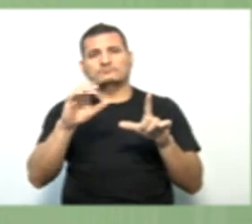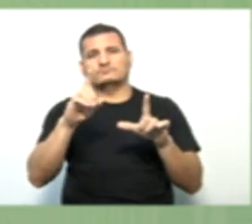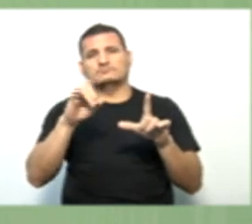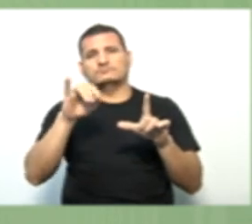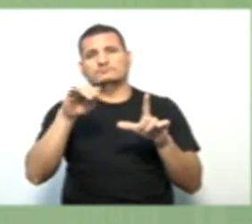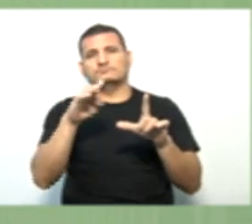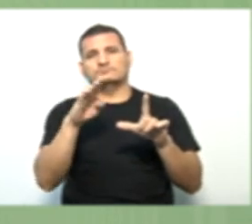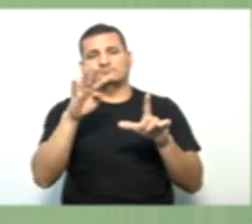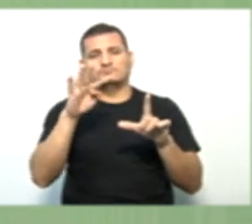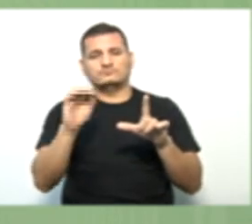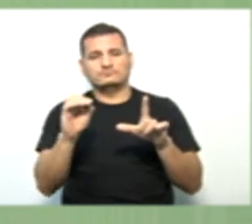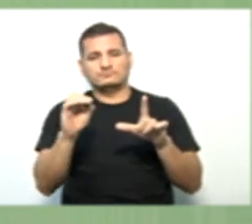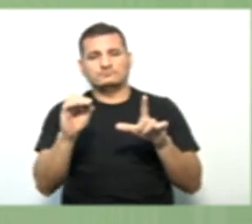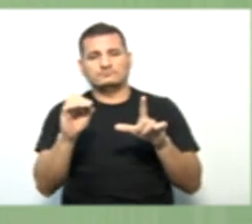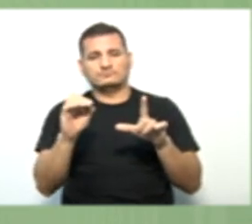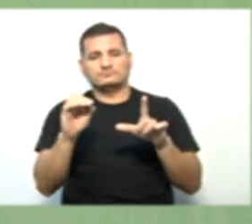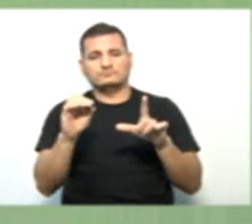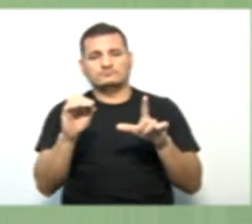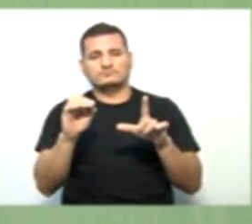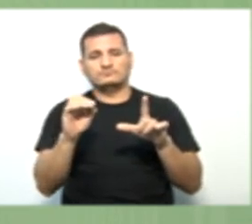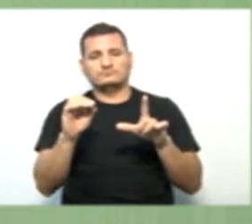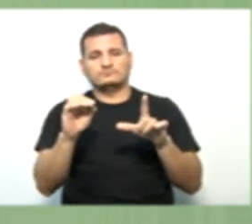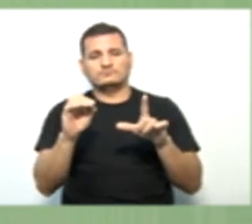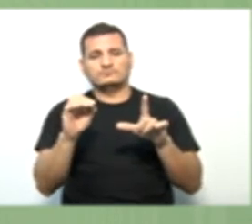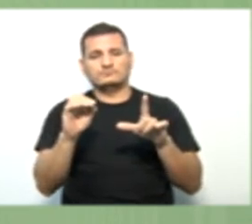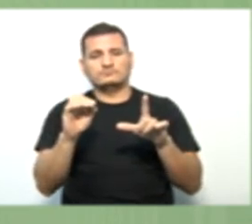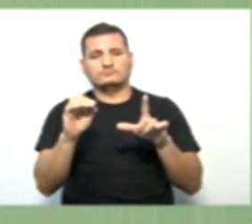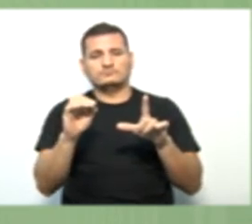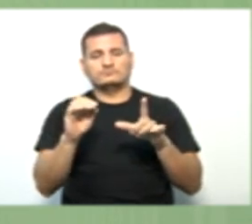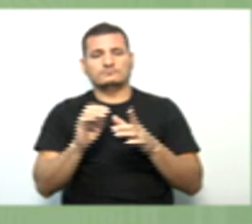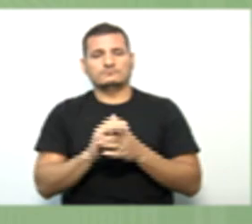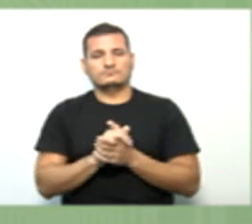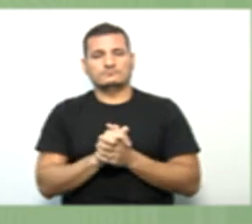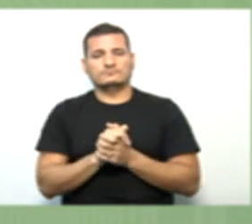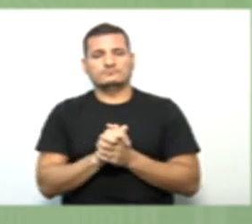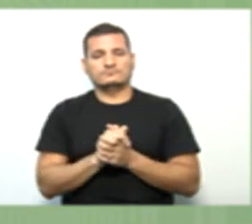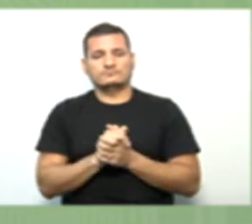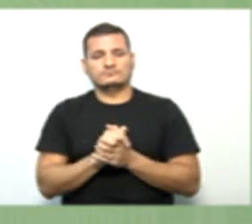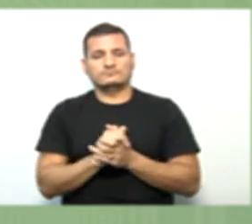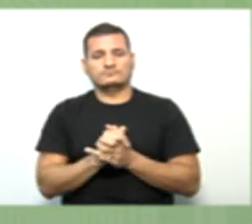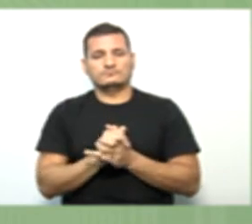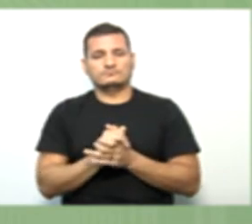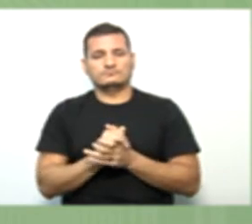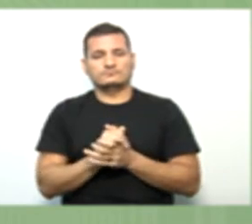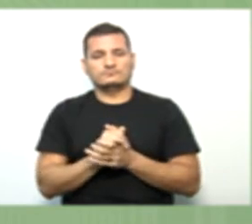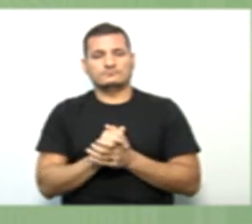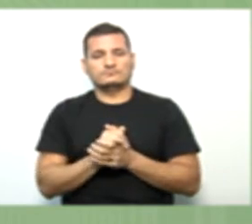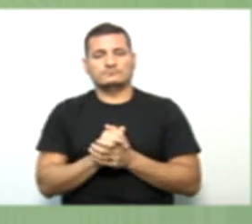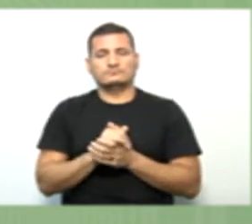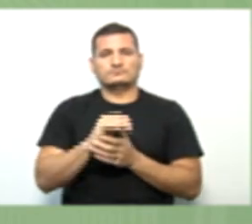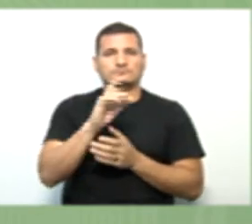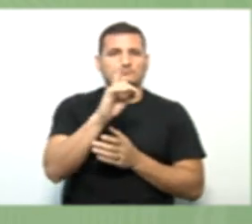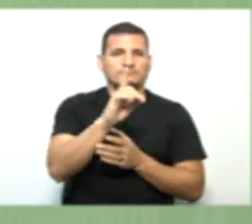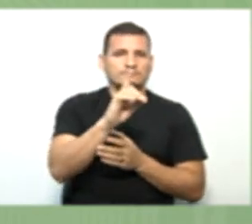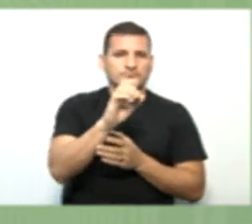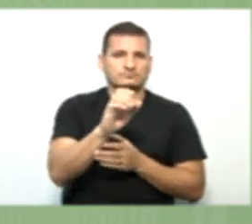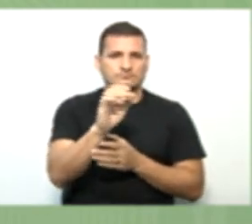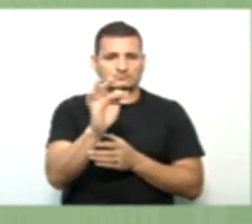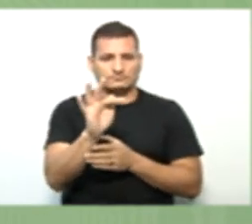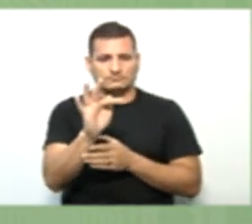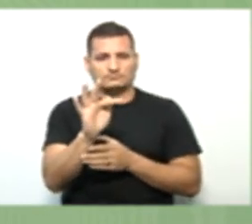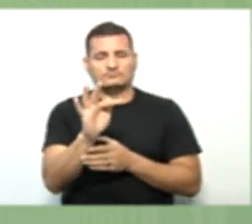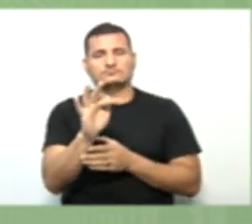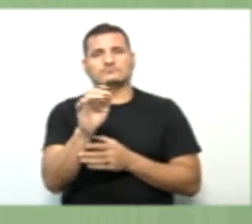outro exemplo, que é a soma print. Então, aí o nome da função, a palavra def, o nome